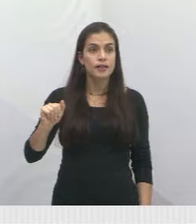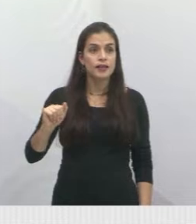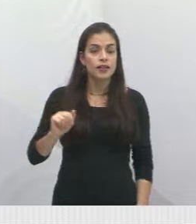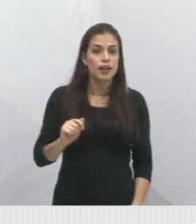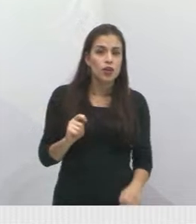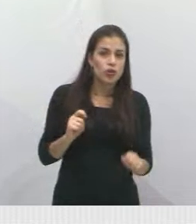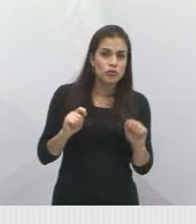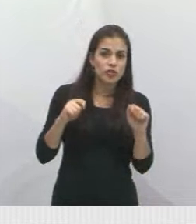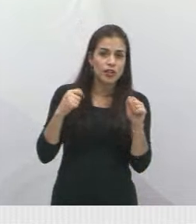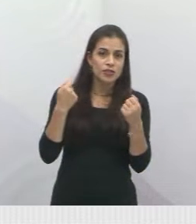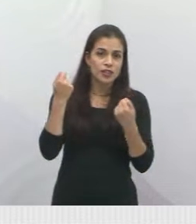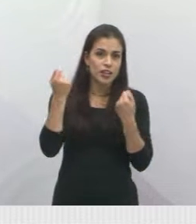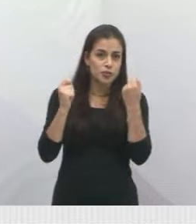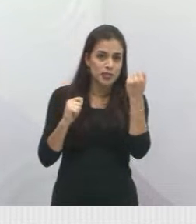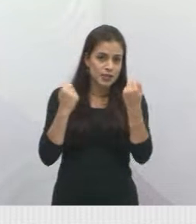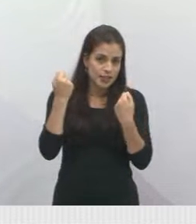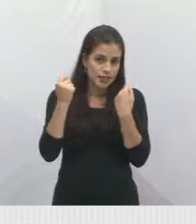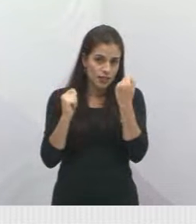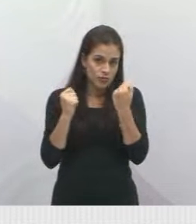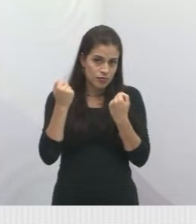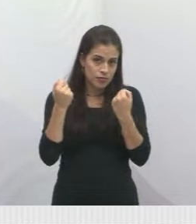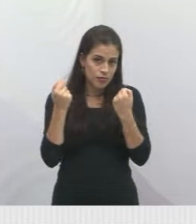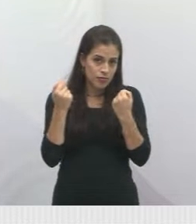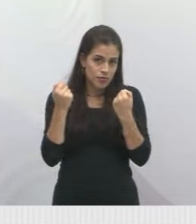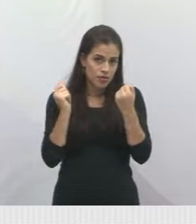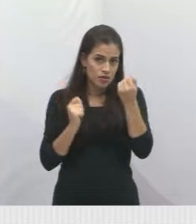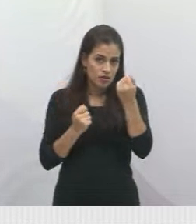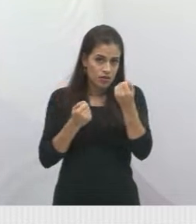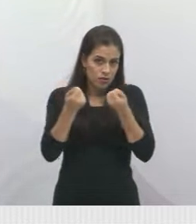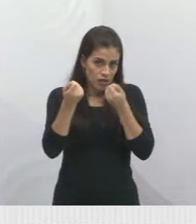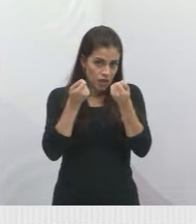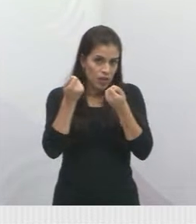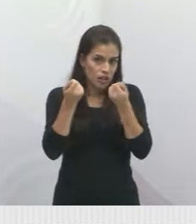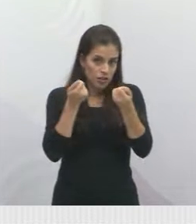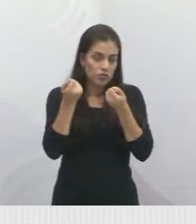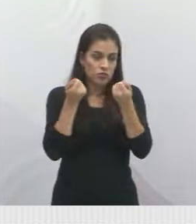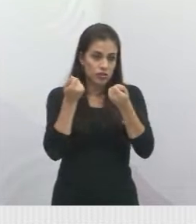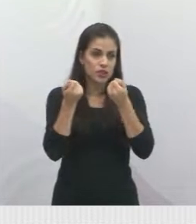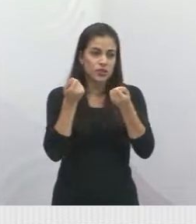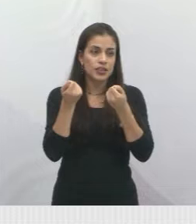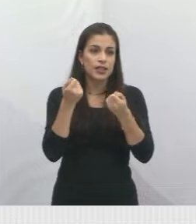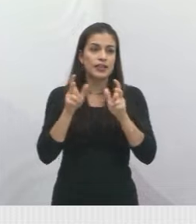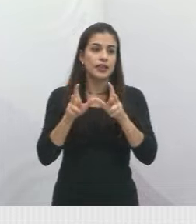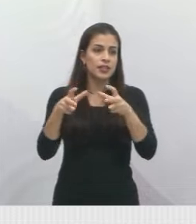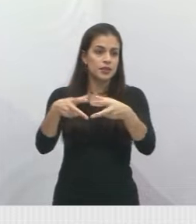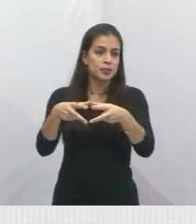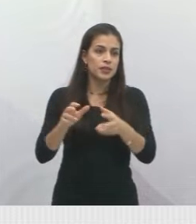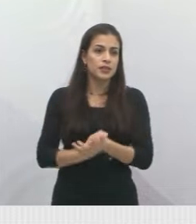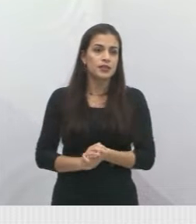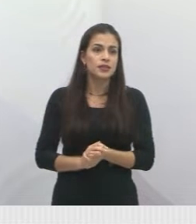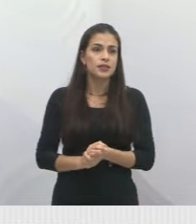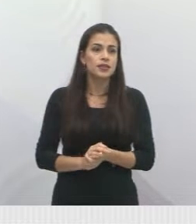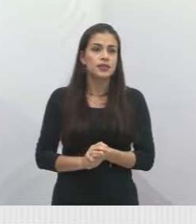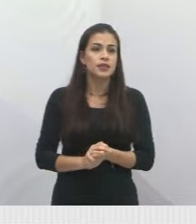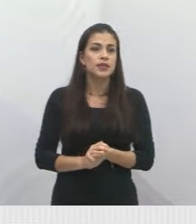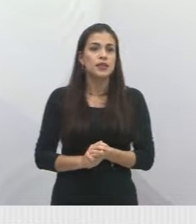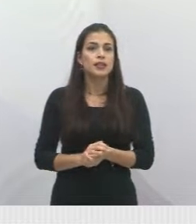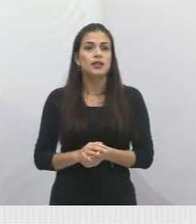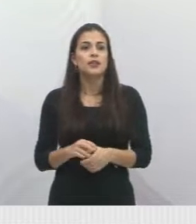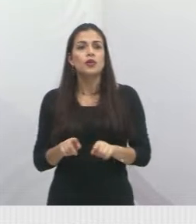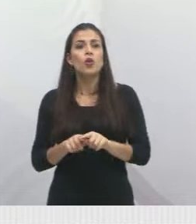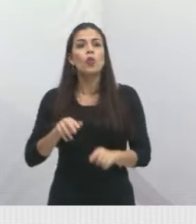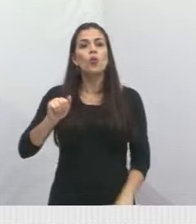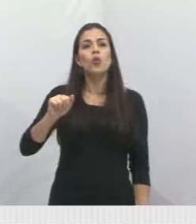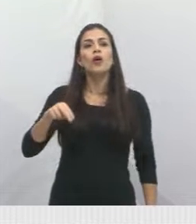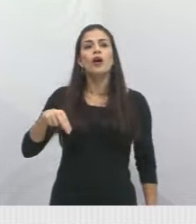controladoria interna, né, da Câmara. Também estava aí eu, a Valéria, minha chefe de gabinete, o Anderson, que